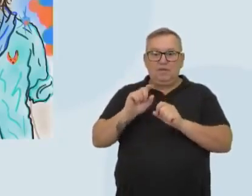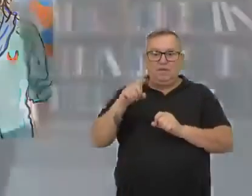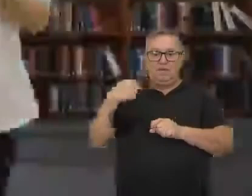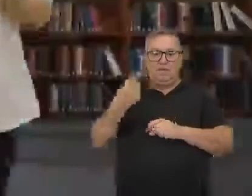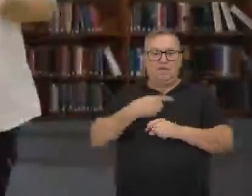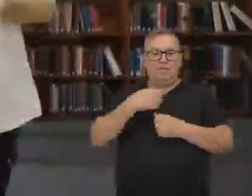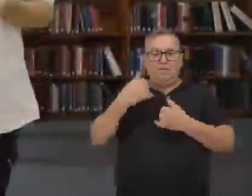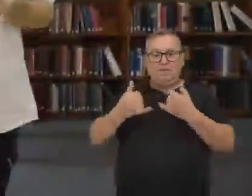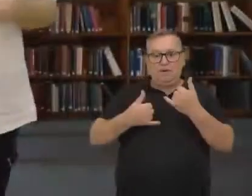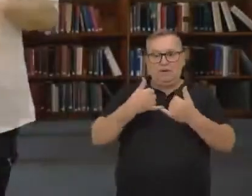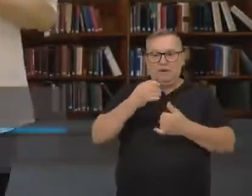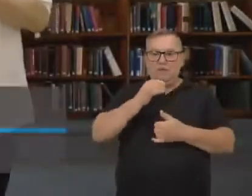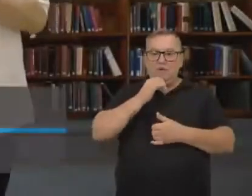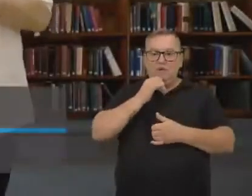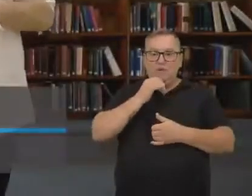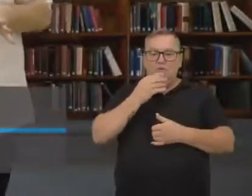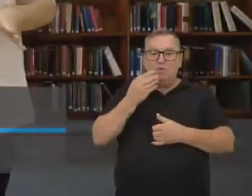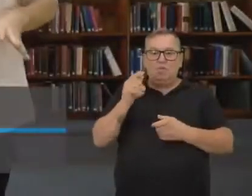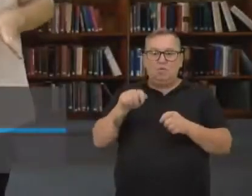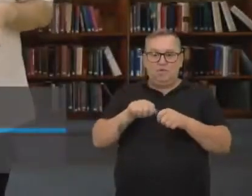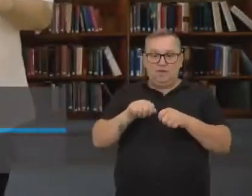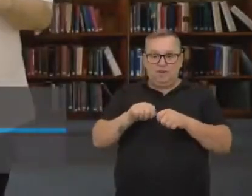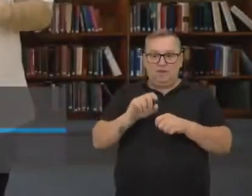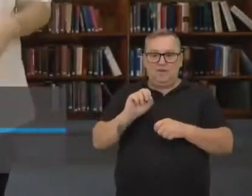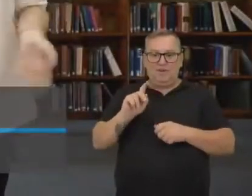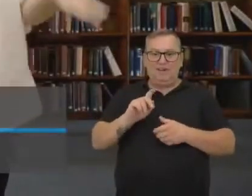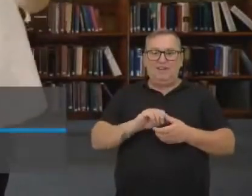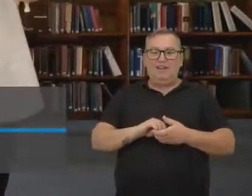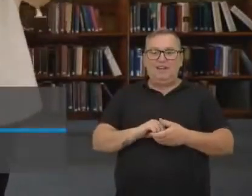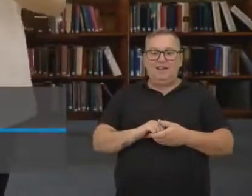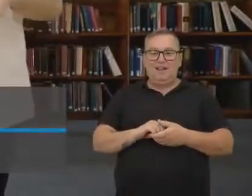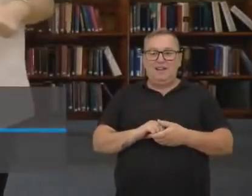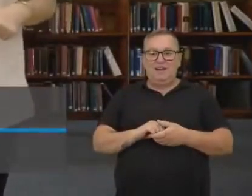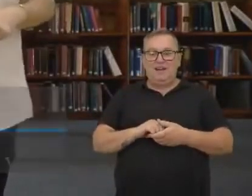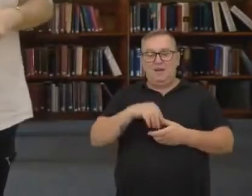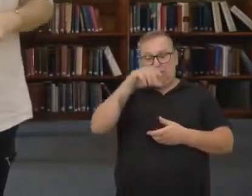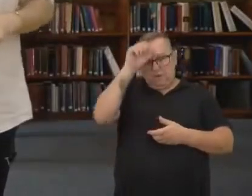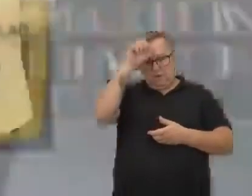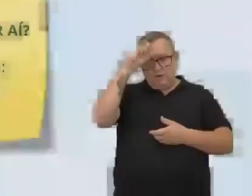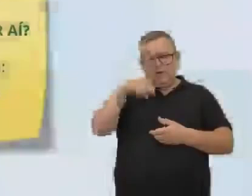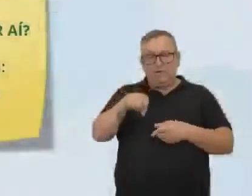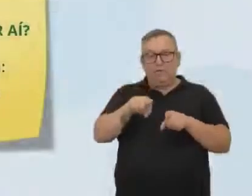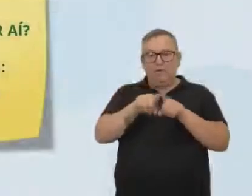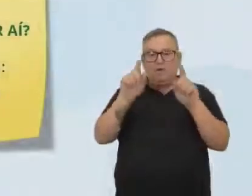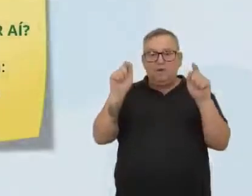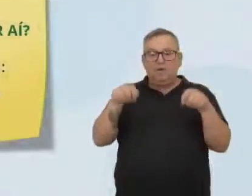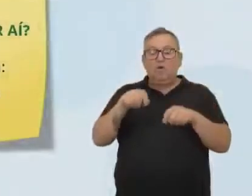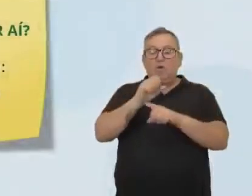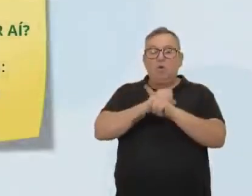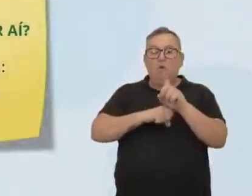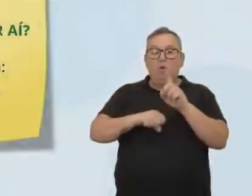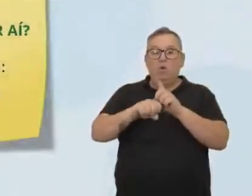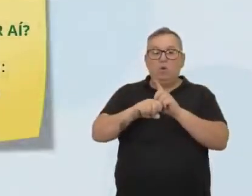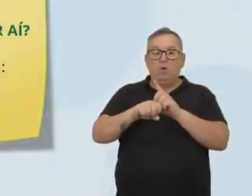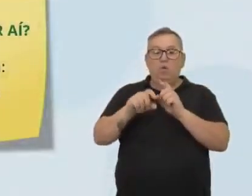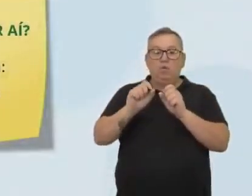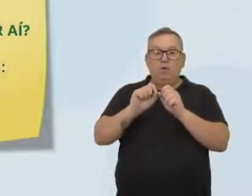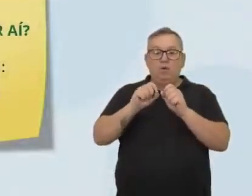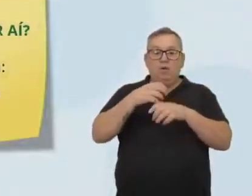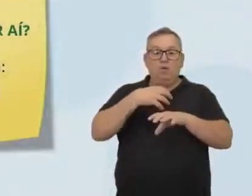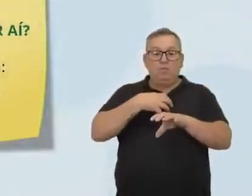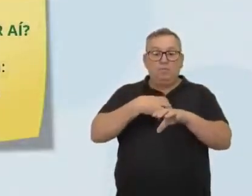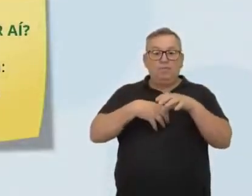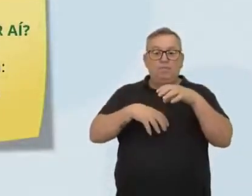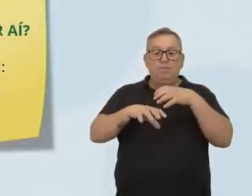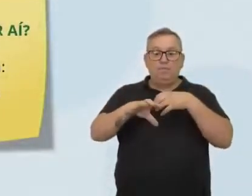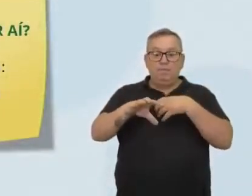gente brincar e dar um exemplo para vocês como vocês podem fazer, tá certo? Então, aprendemos que as competências podem ser desenvolvidas aplicando-as de forma empática e pensando